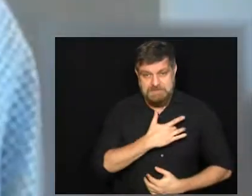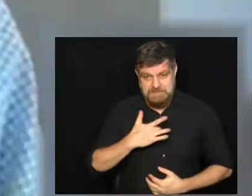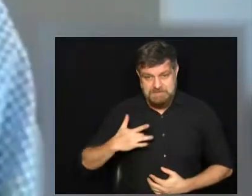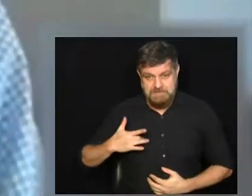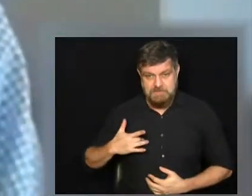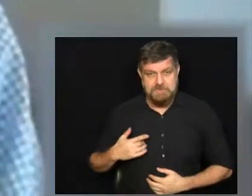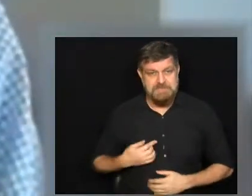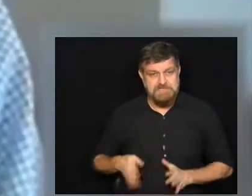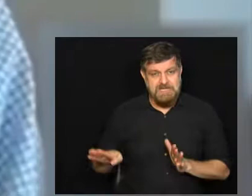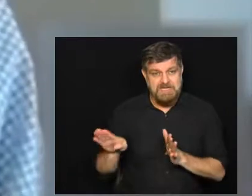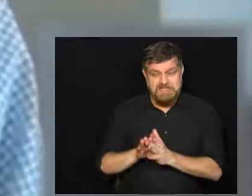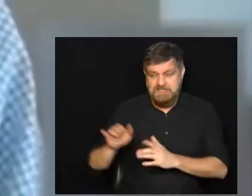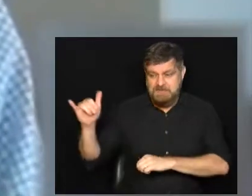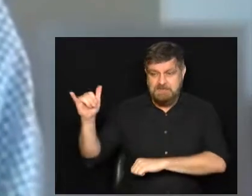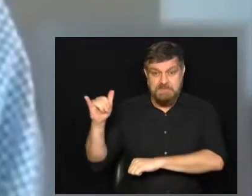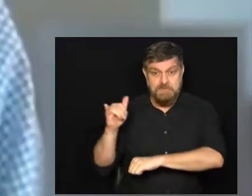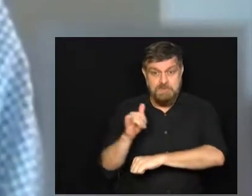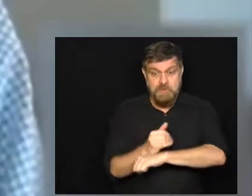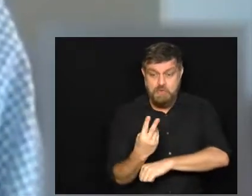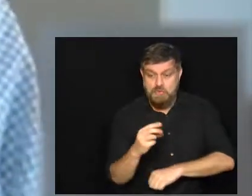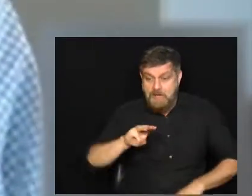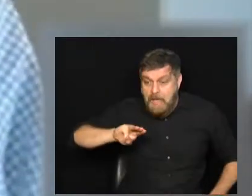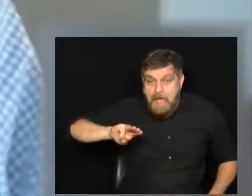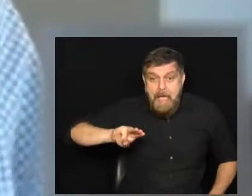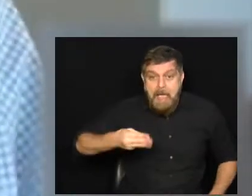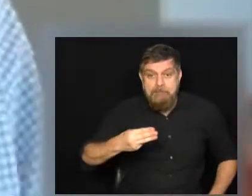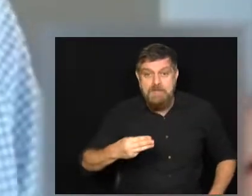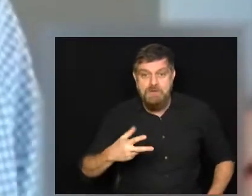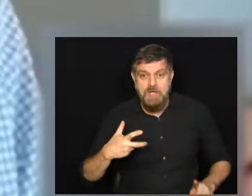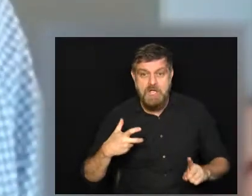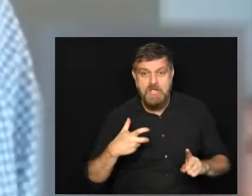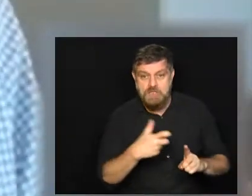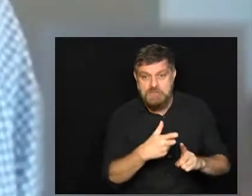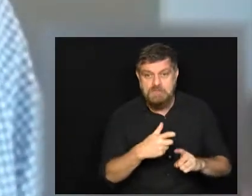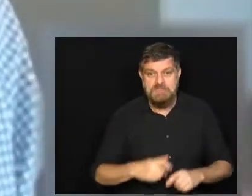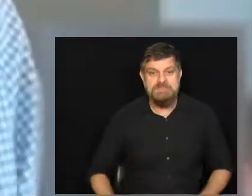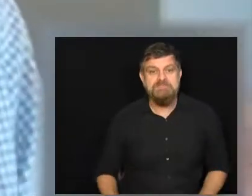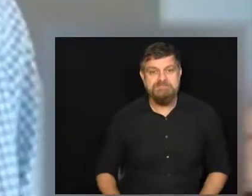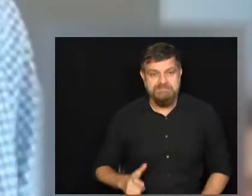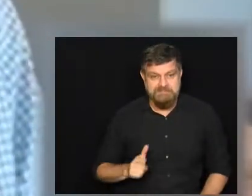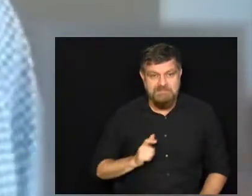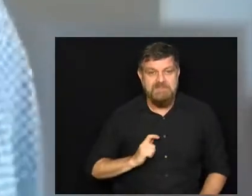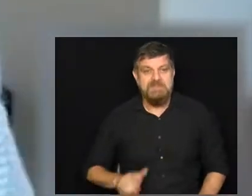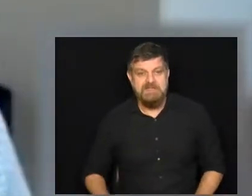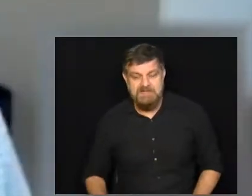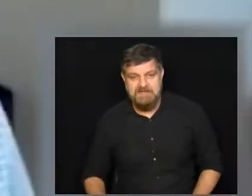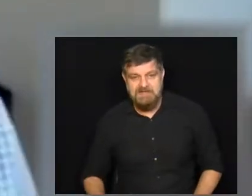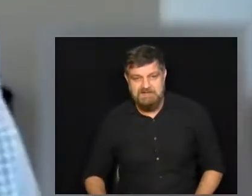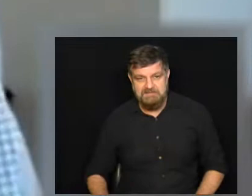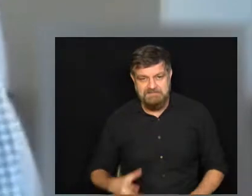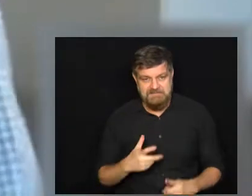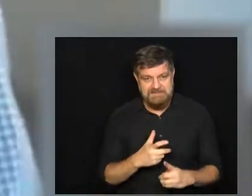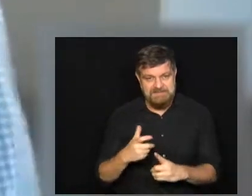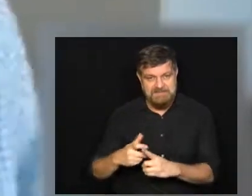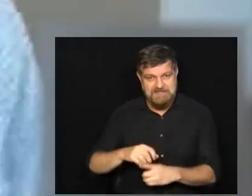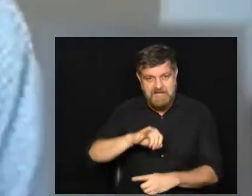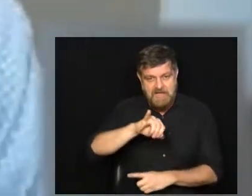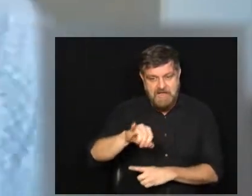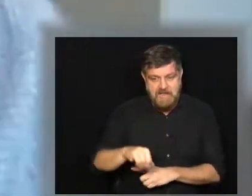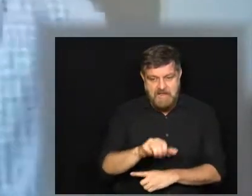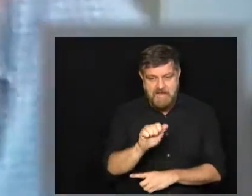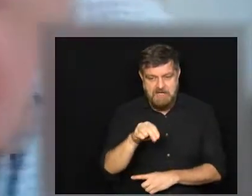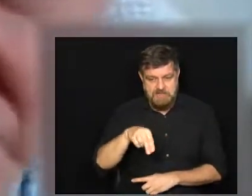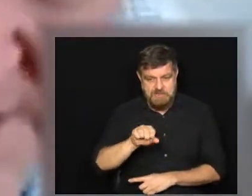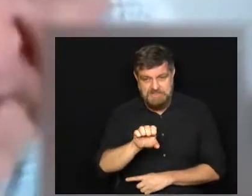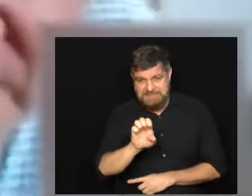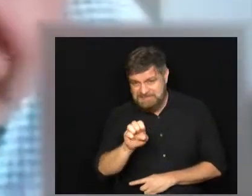chegada dos 2 milhões de doses da vacina Janssen, na manhã de sexta, no aeroporto de Viracopos. Achei as notícias,